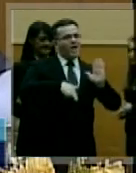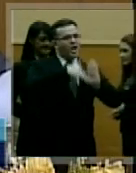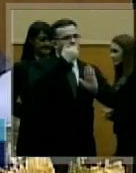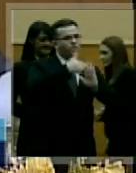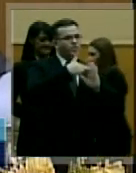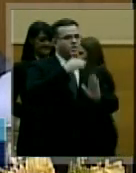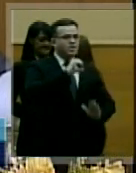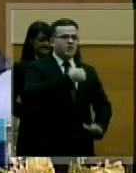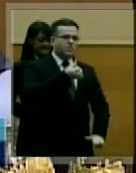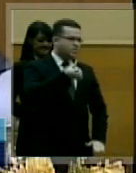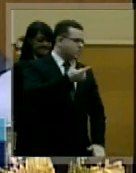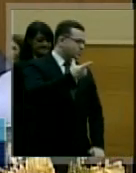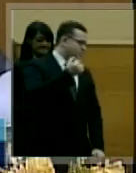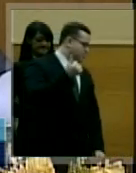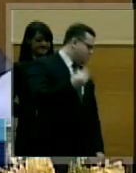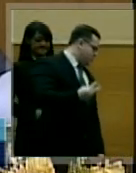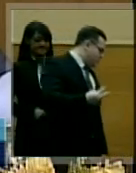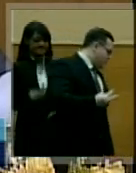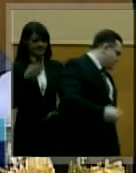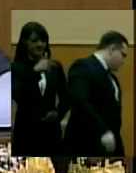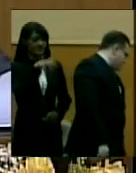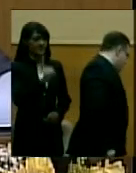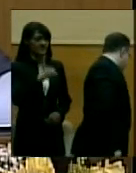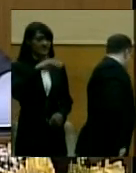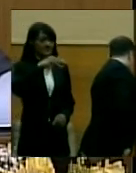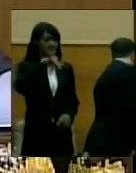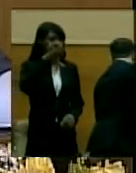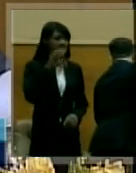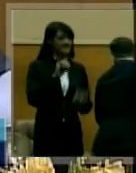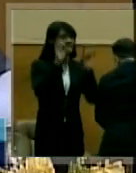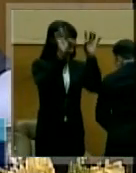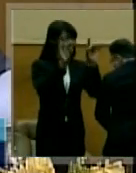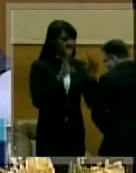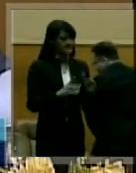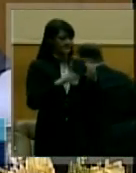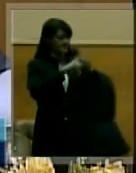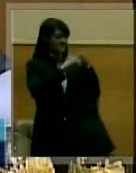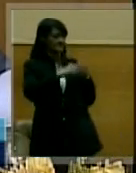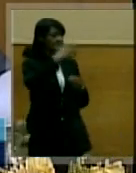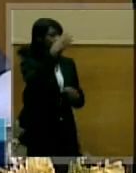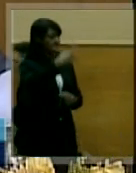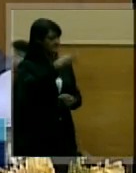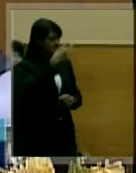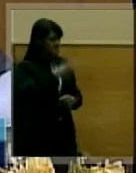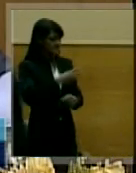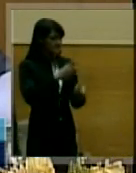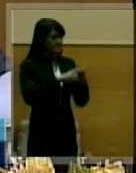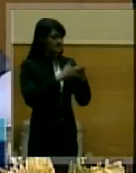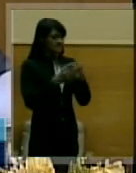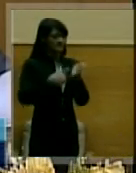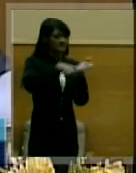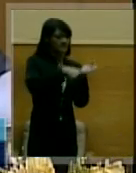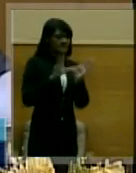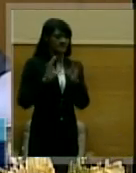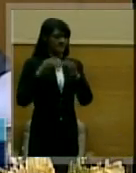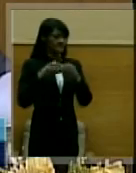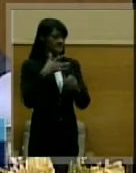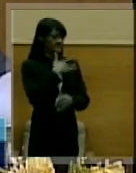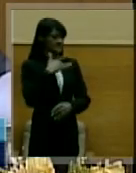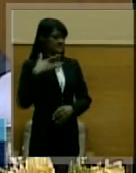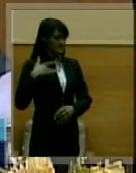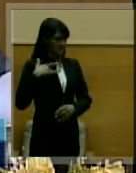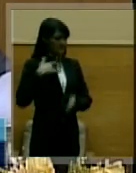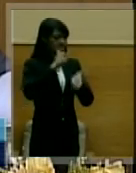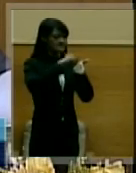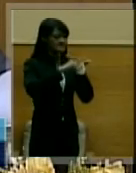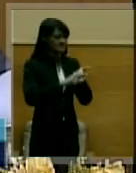número 06/2013, de 28 de maio de 2013, especialmente no seu artigo 3º, os membros da Comissão de Saúde, Higiene, Assistência